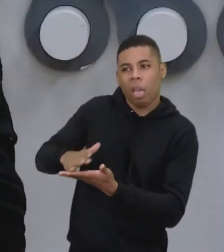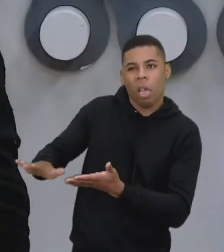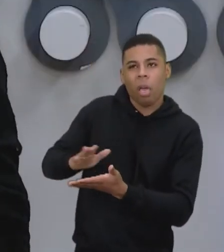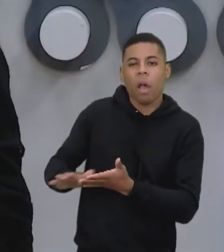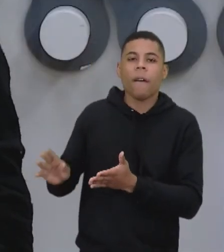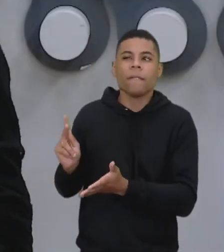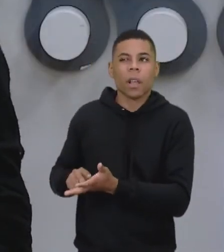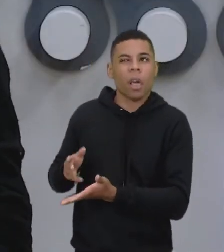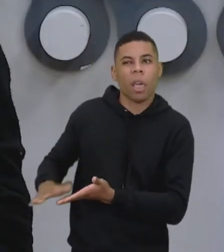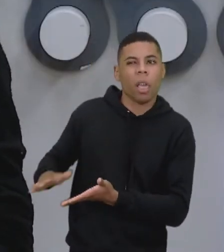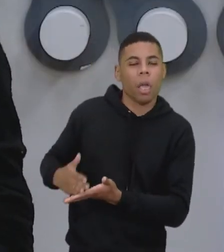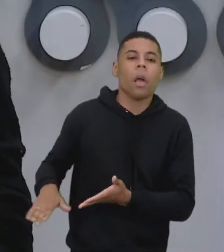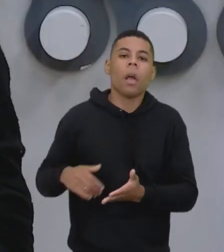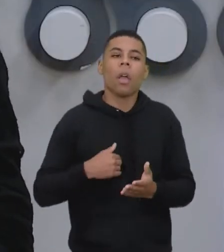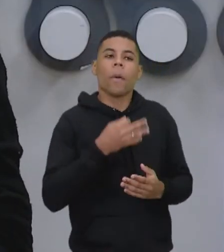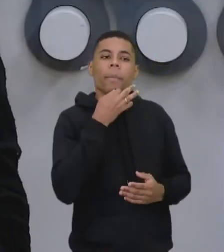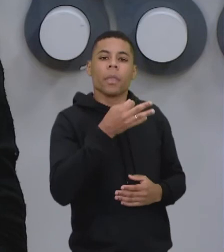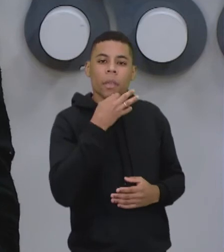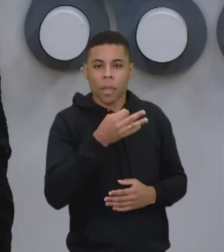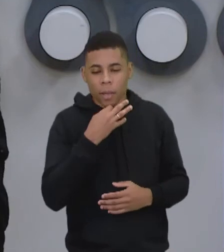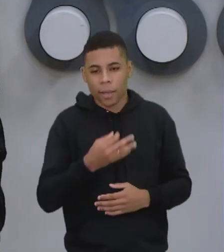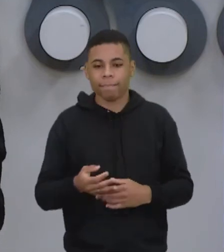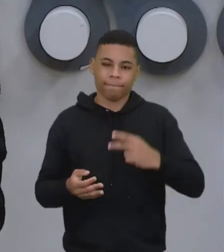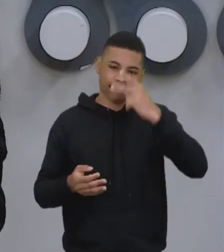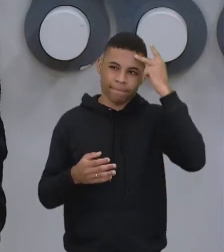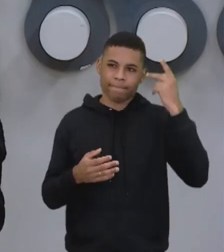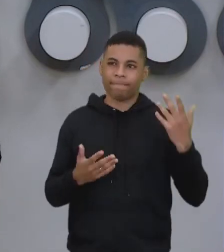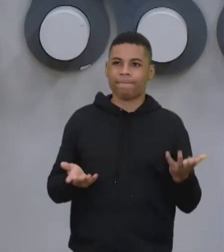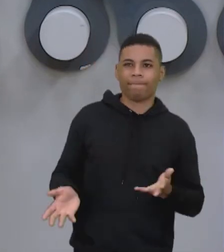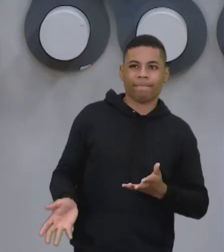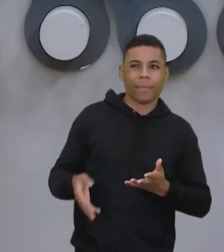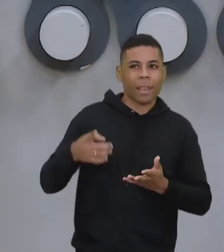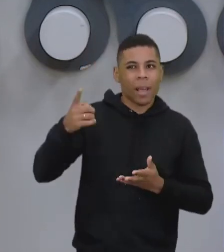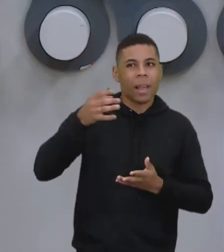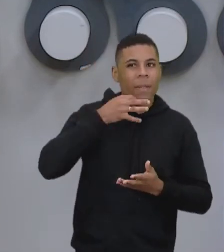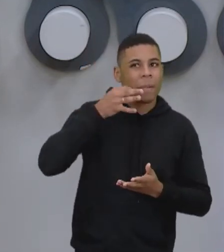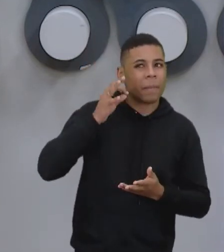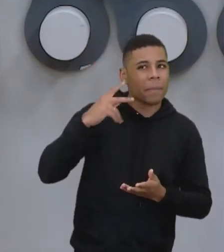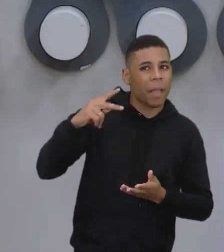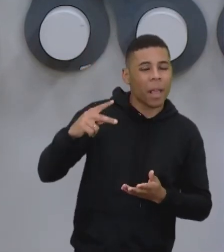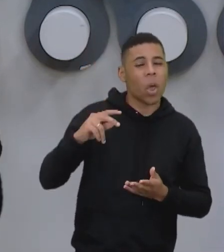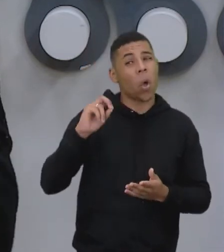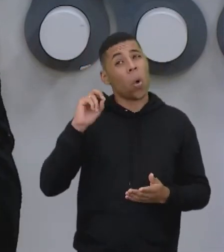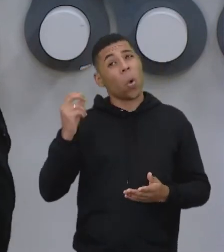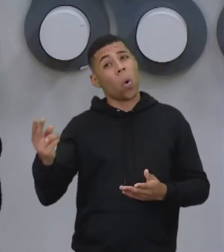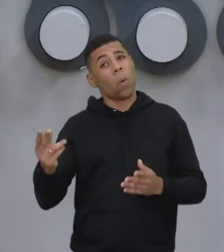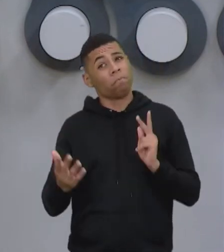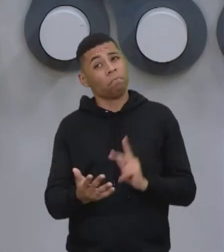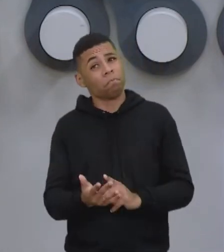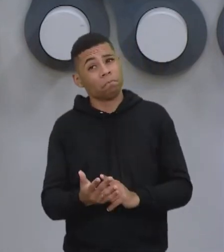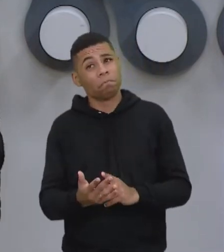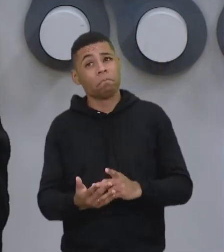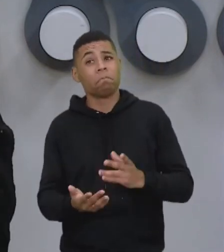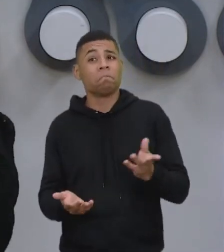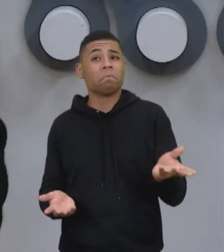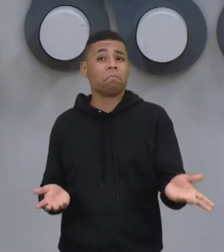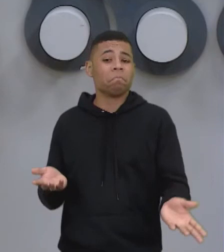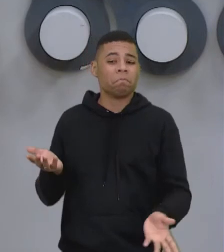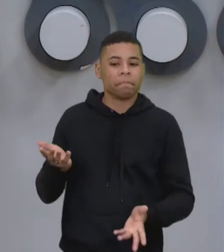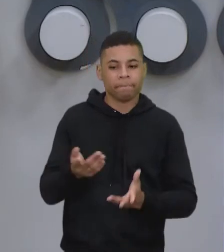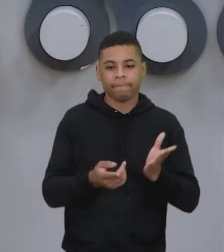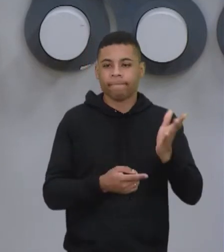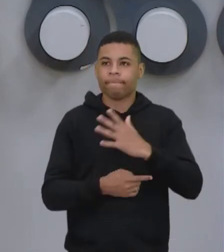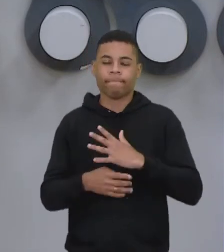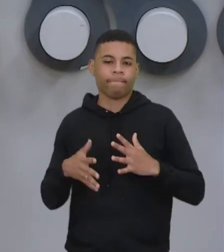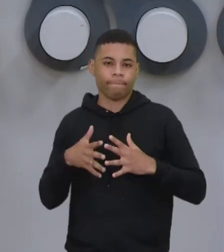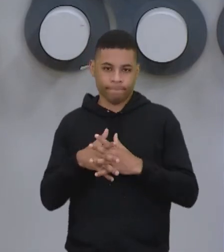opinião, tratando de estereótipos, e aí a pessoa fica assim, será que está falando mesmo do fato, ou é uma tendência ideológica desse veículo A, B,